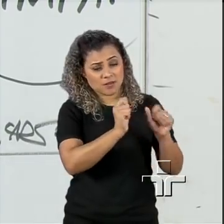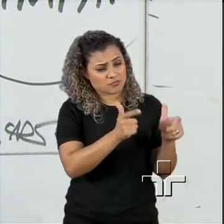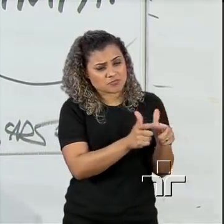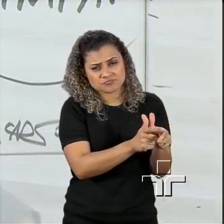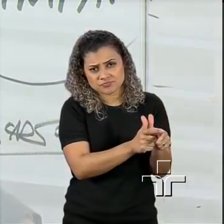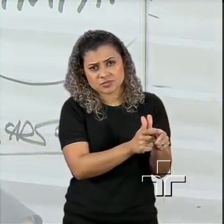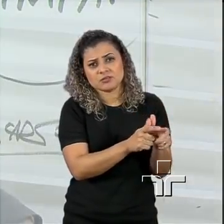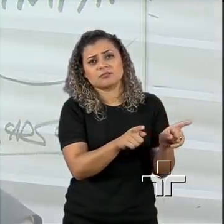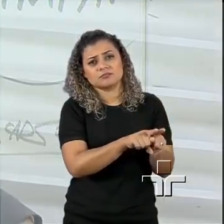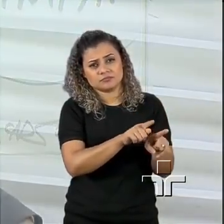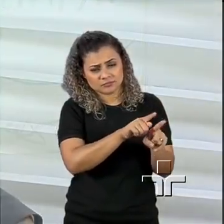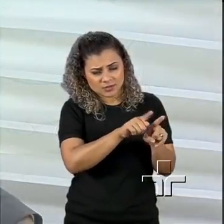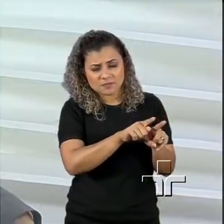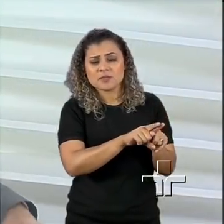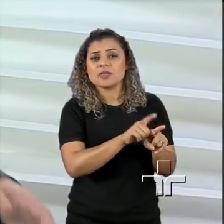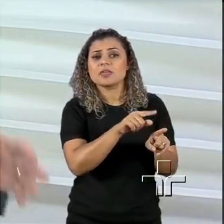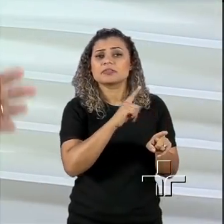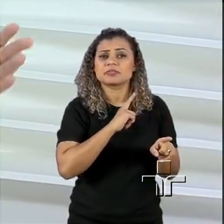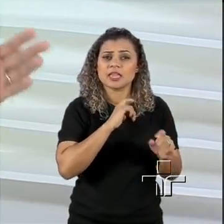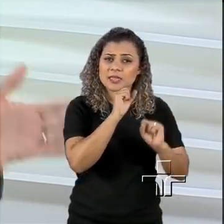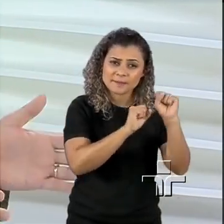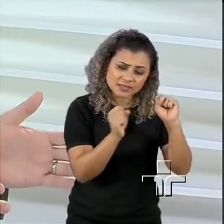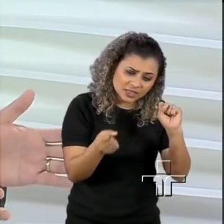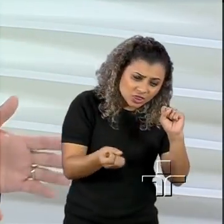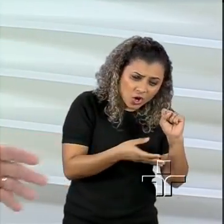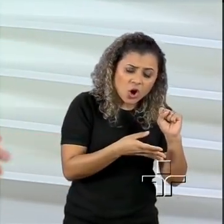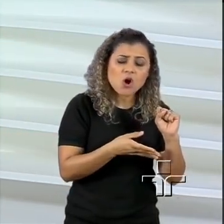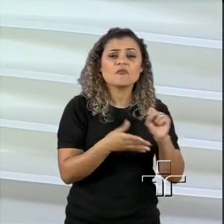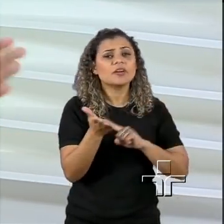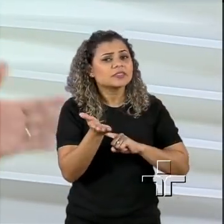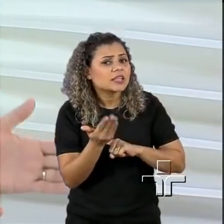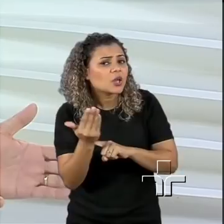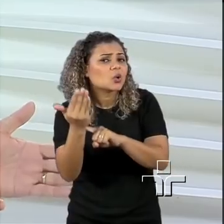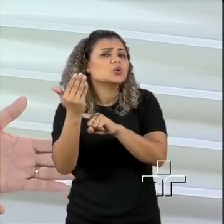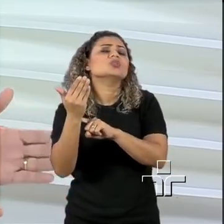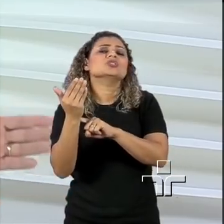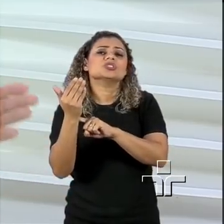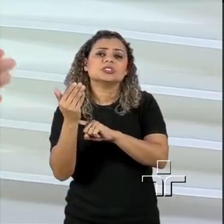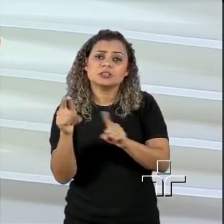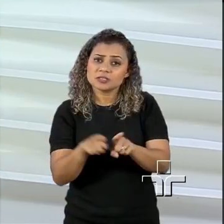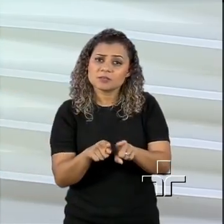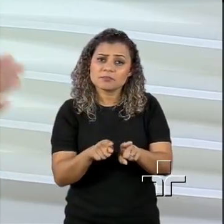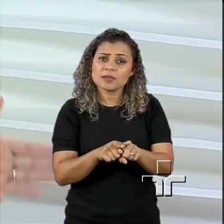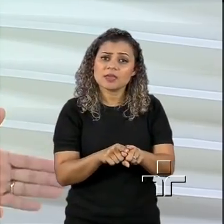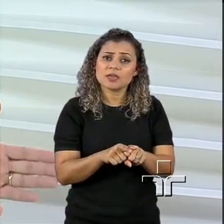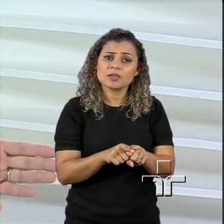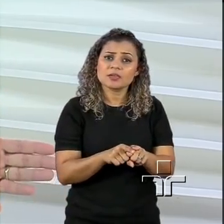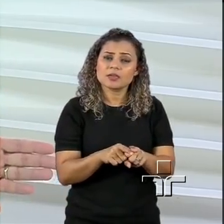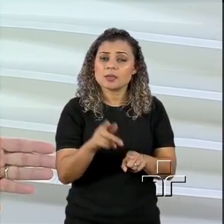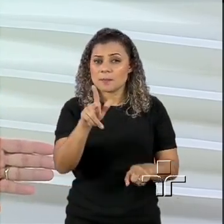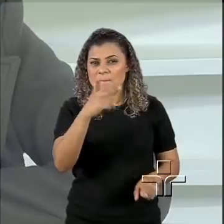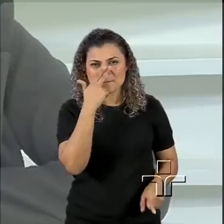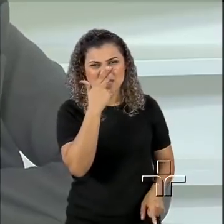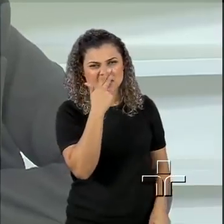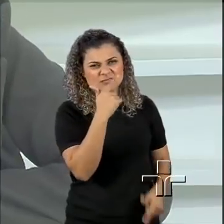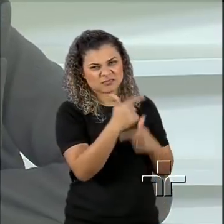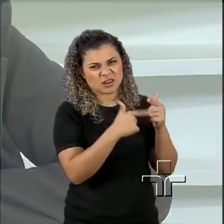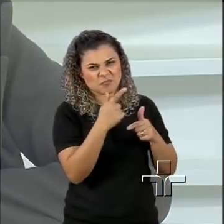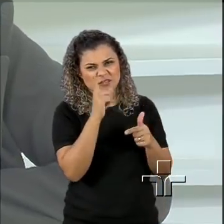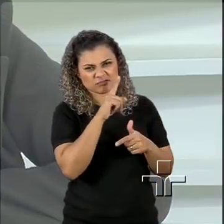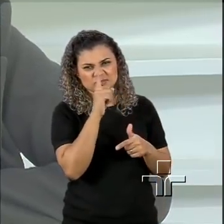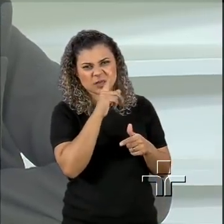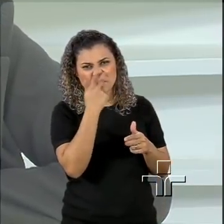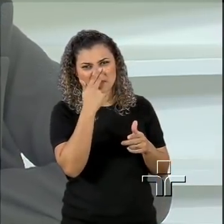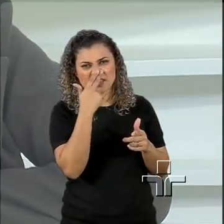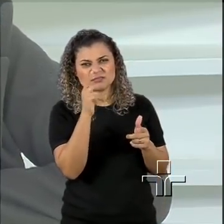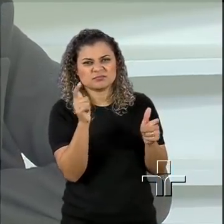pequenos negócios, nas startups, no mundo tecnológico, no mundo das inovações. Um trabalho precarizado nos marcos da nova